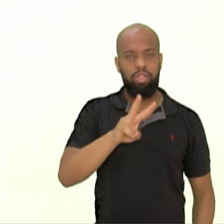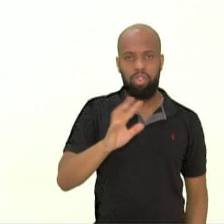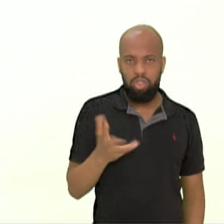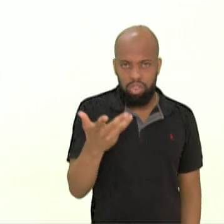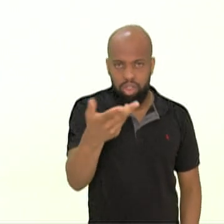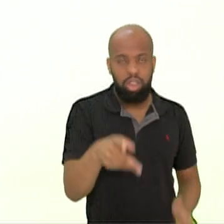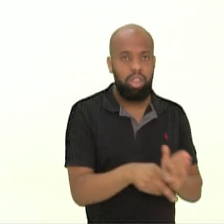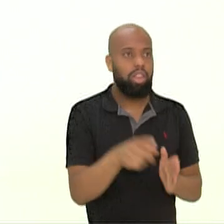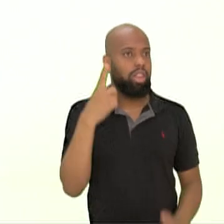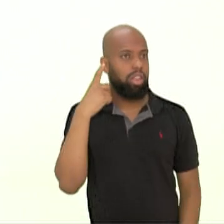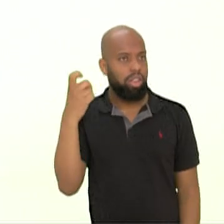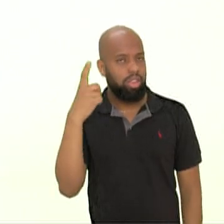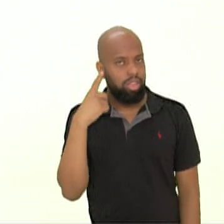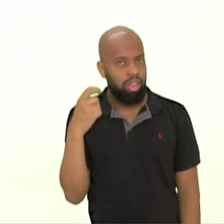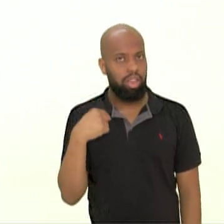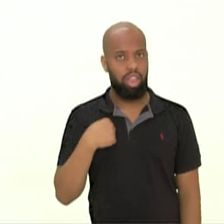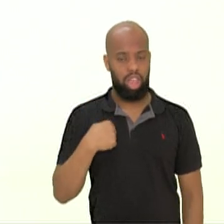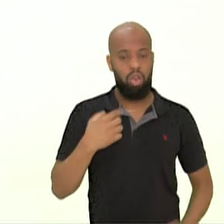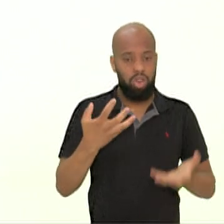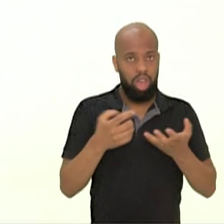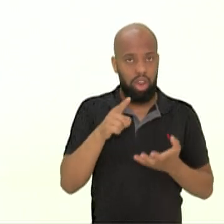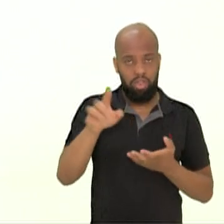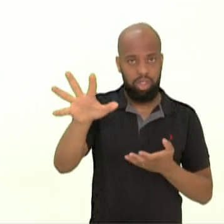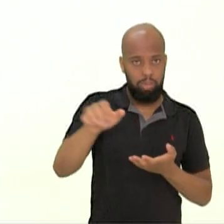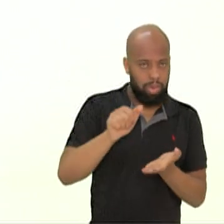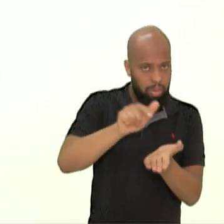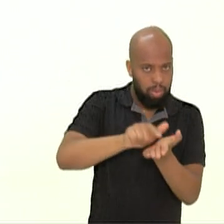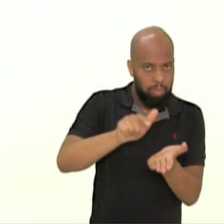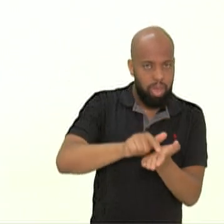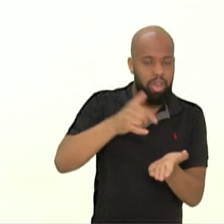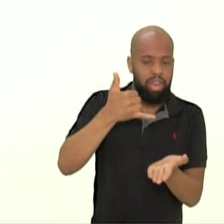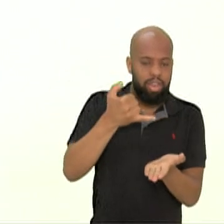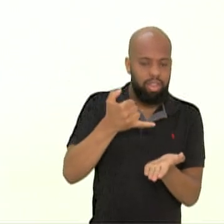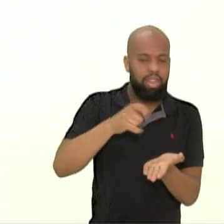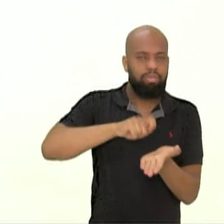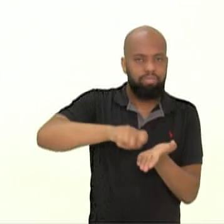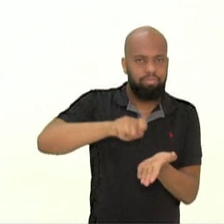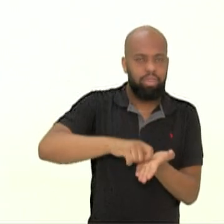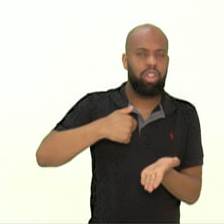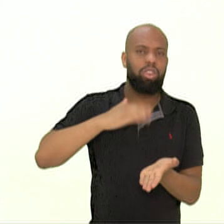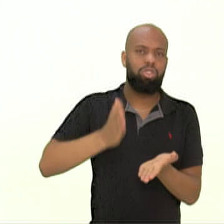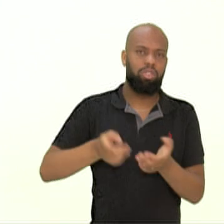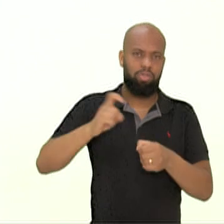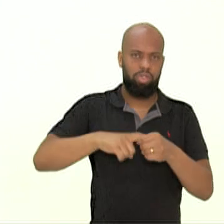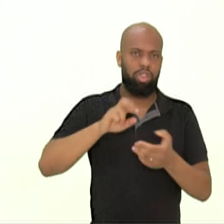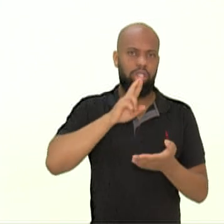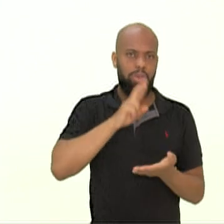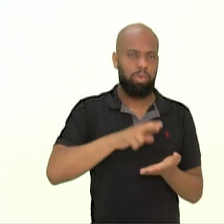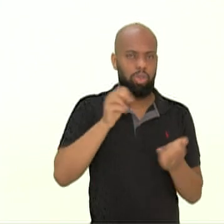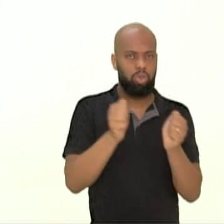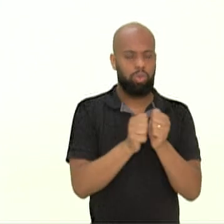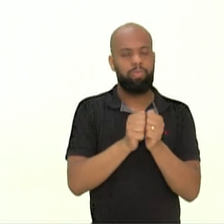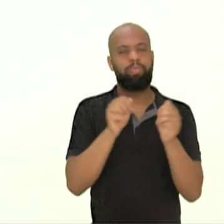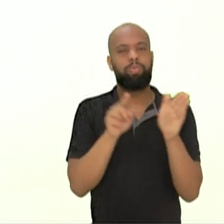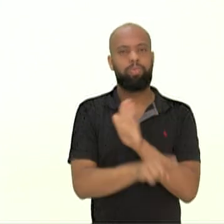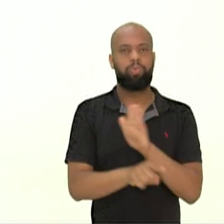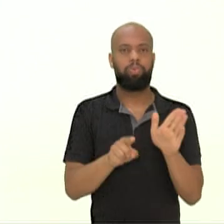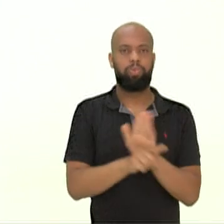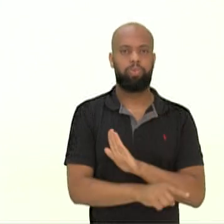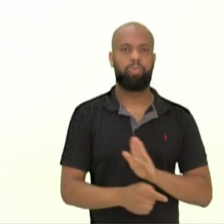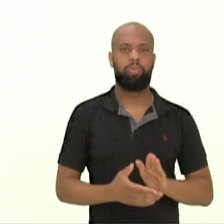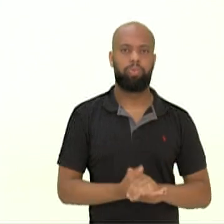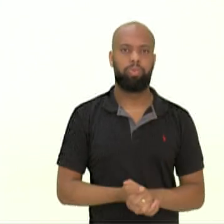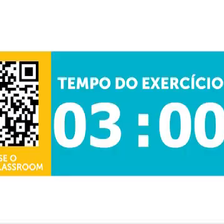som. Então vou dar um tempinho para você pegar um papel e uma caneta ali, daí já viemos ali para responder junto essa questão.